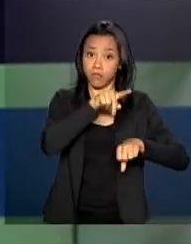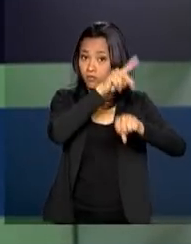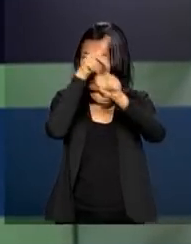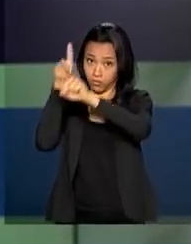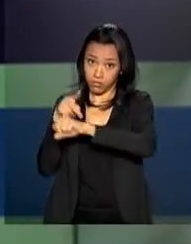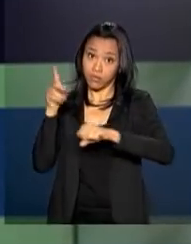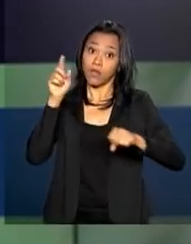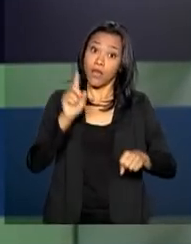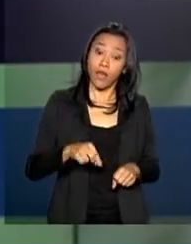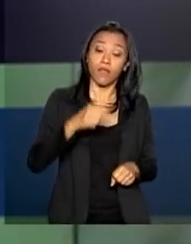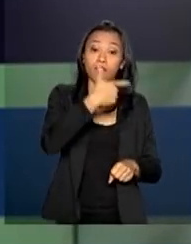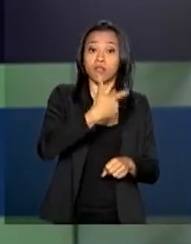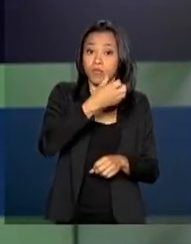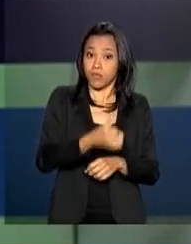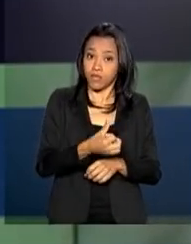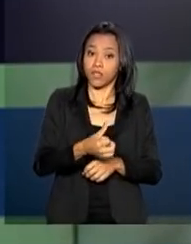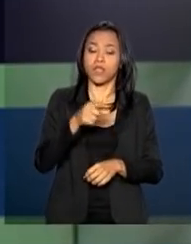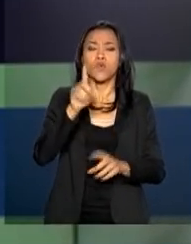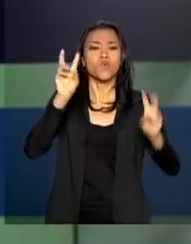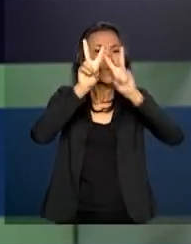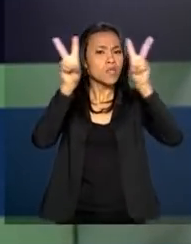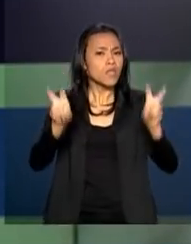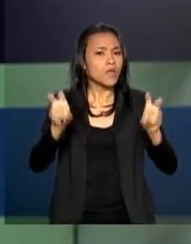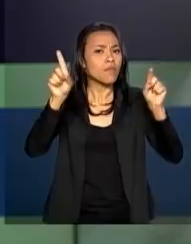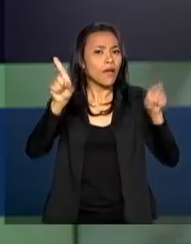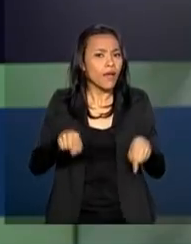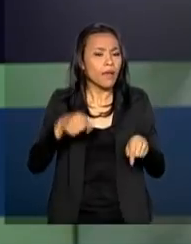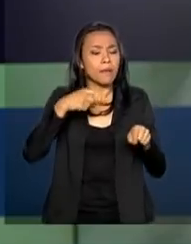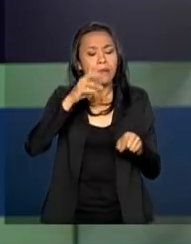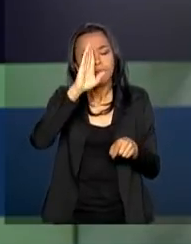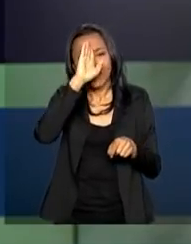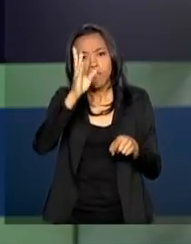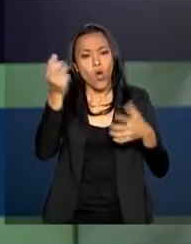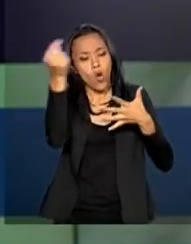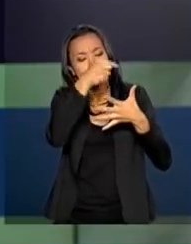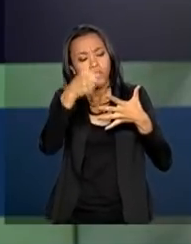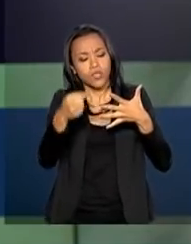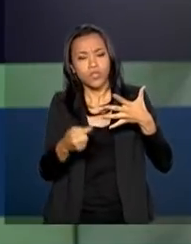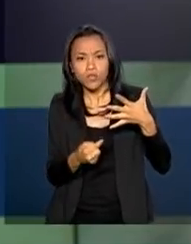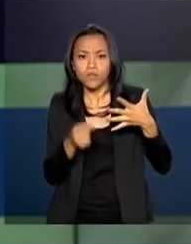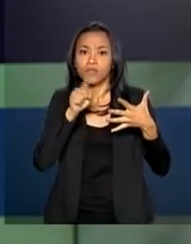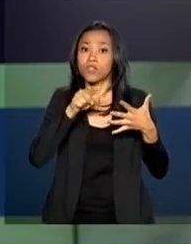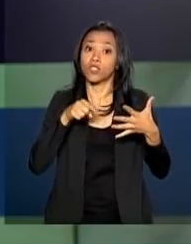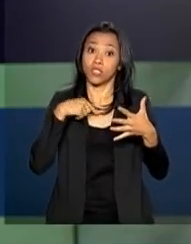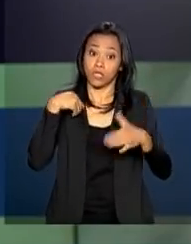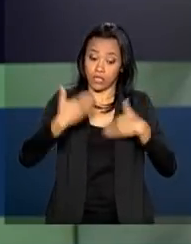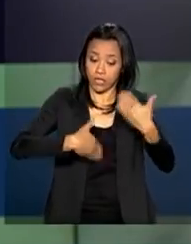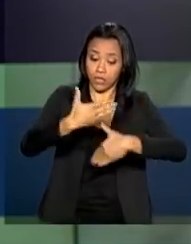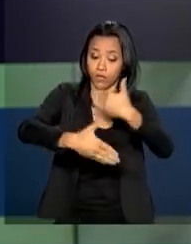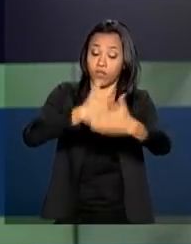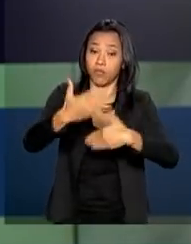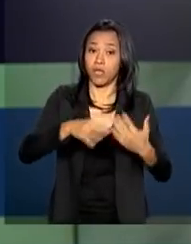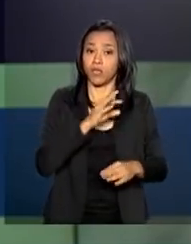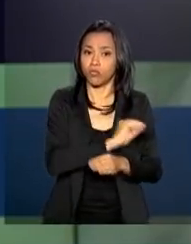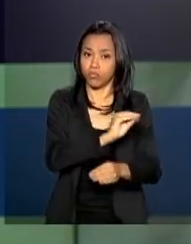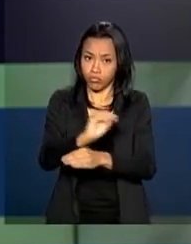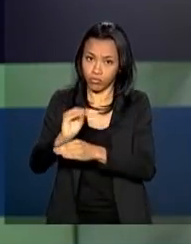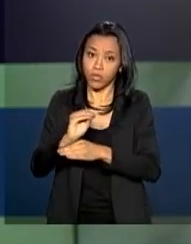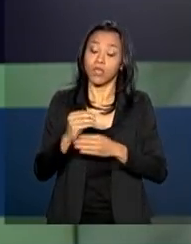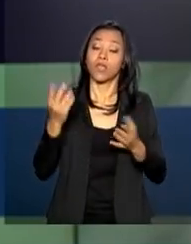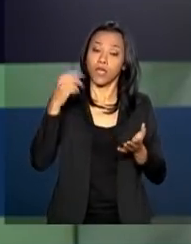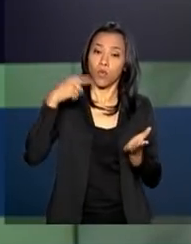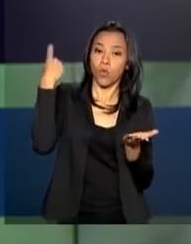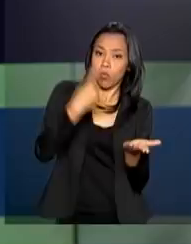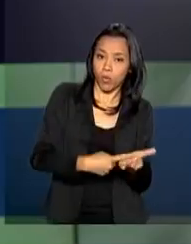encontro. Este ano, o tema principal é a implantação dos Objetivos de Desenvolvimento Sustentável, a Agenda 2030